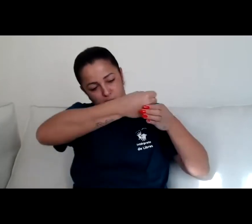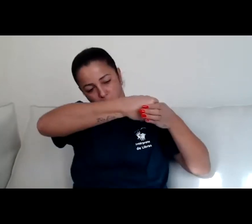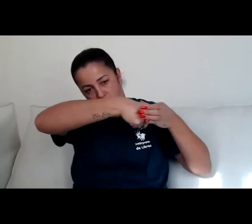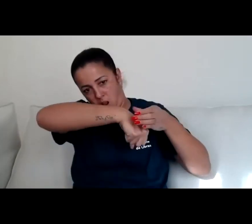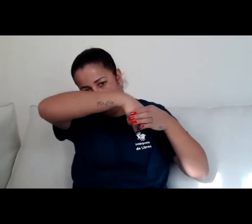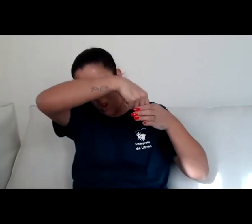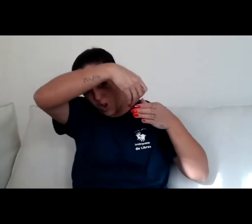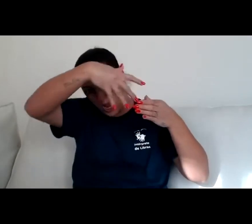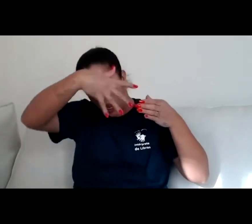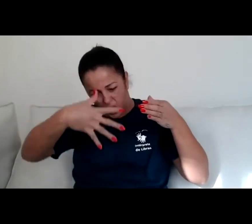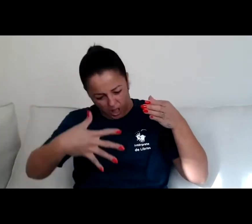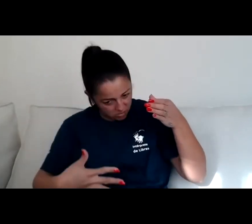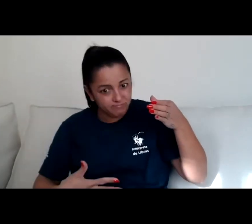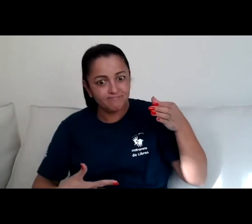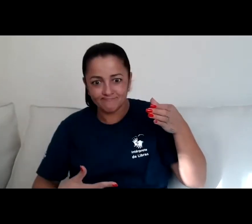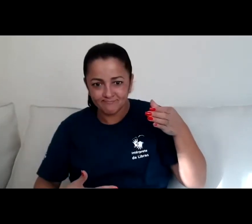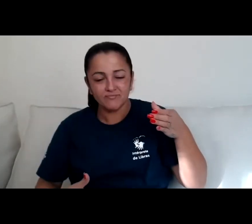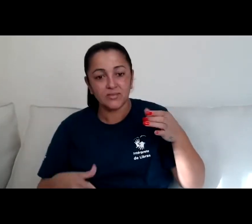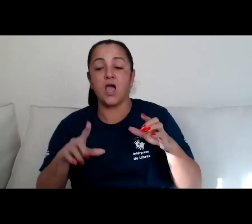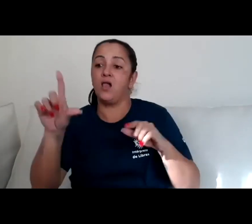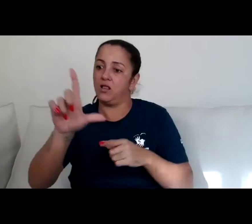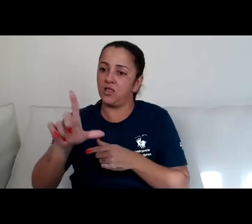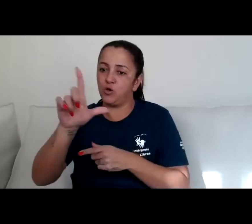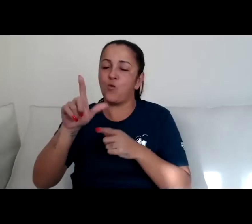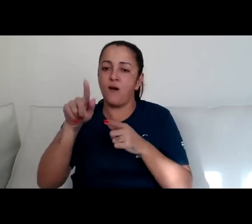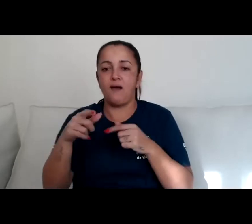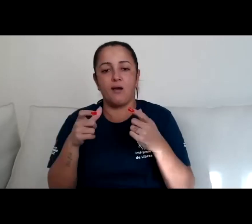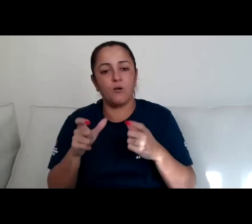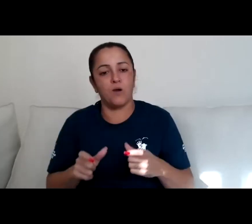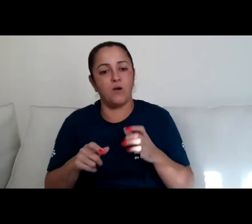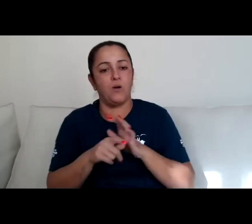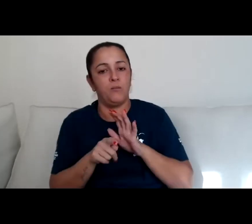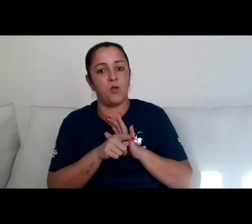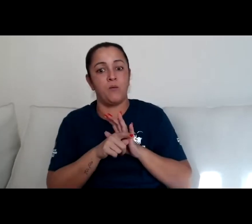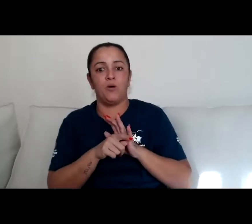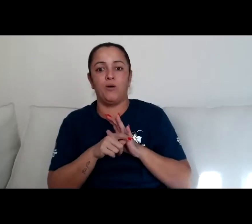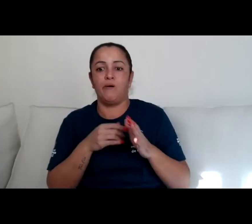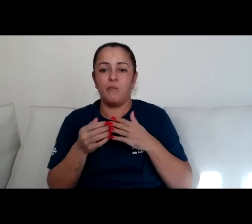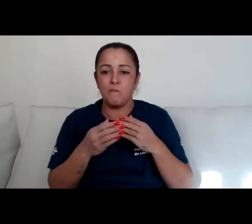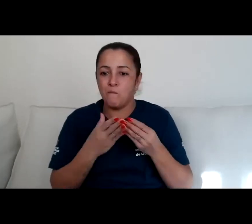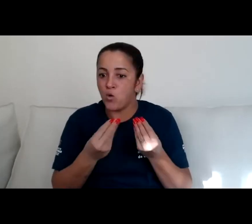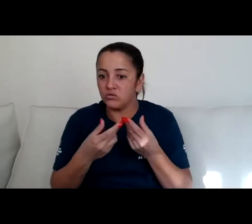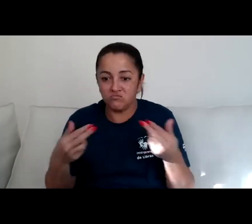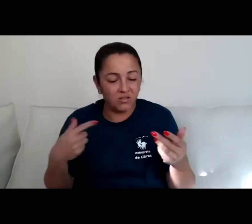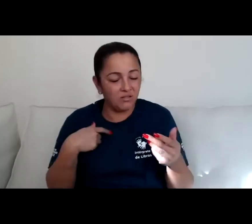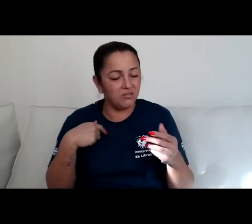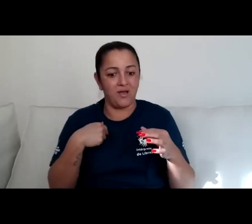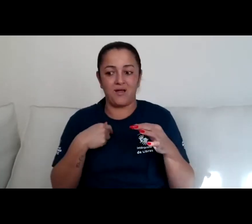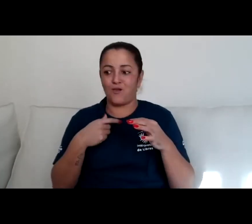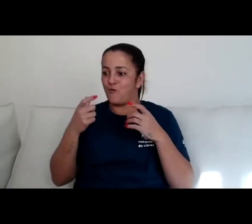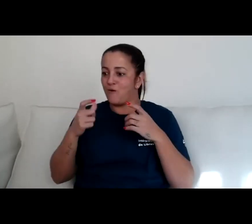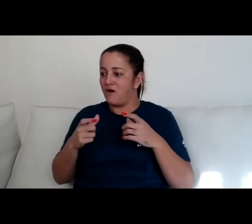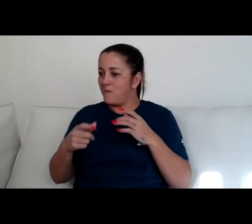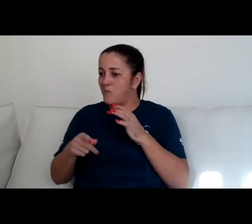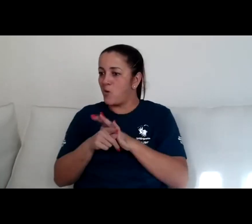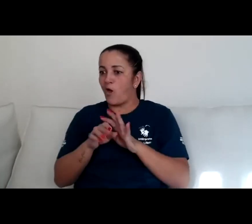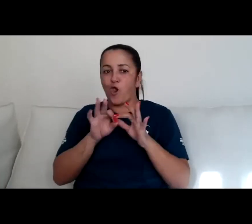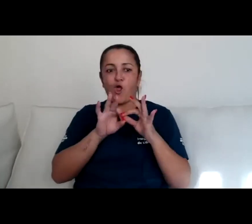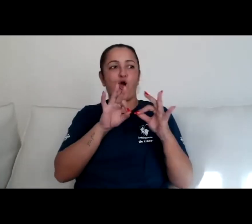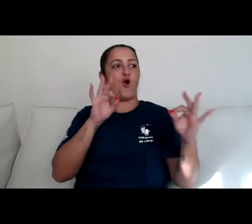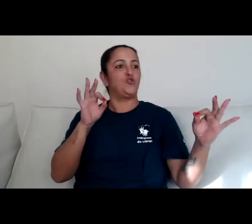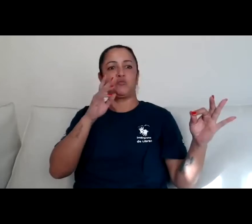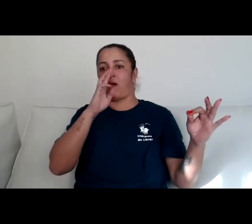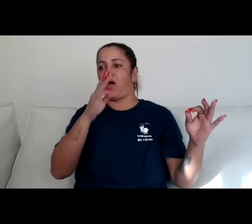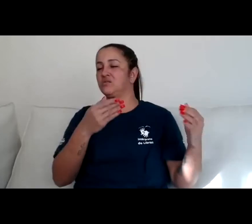muitas vezes foi colocado muito longe da gente, né? Distante da nossa realidade,